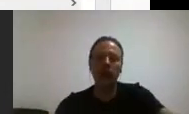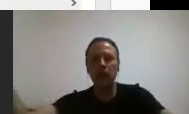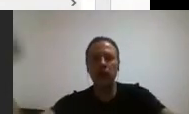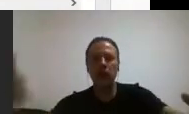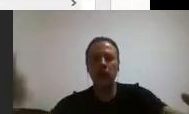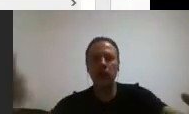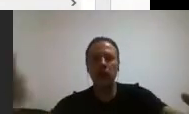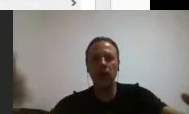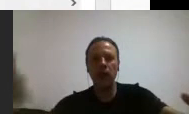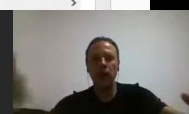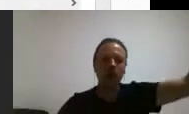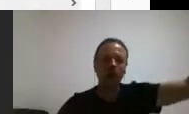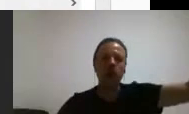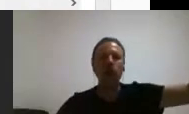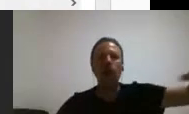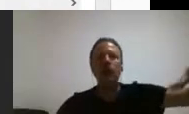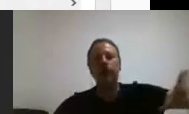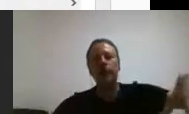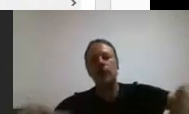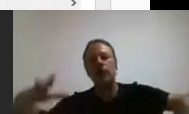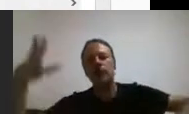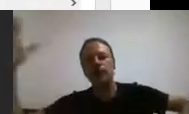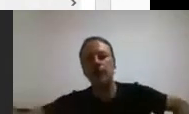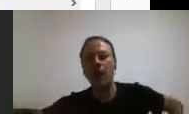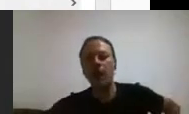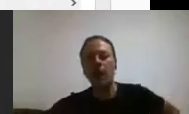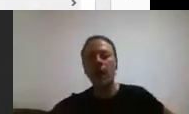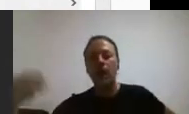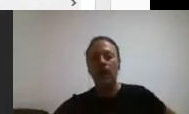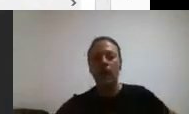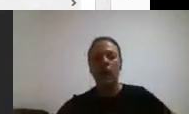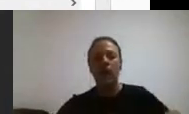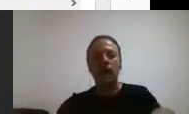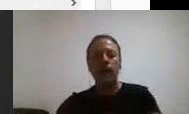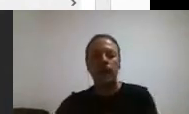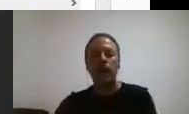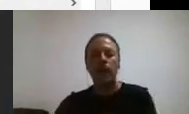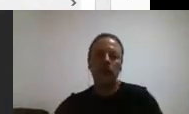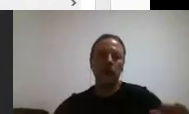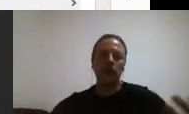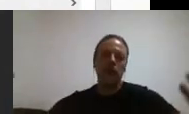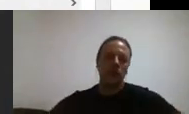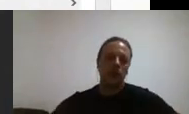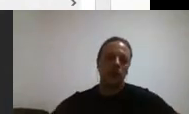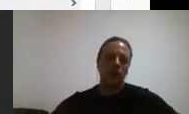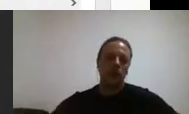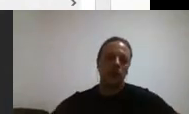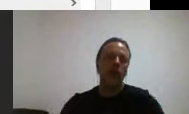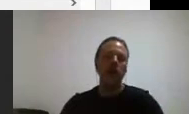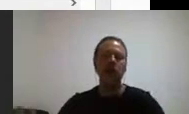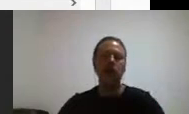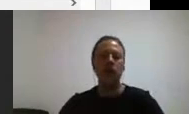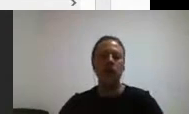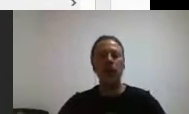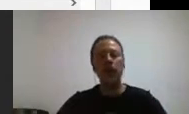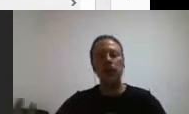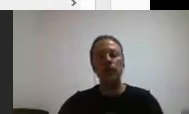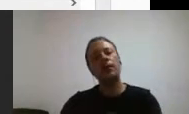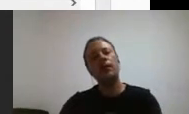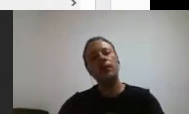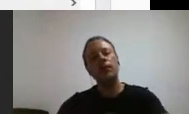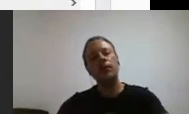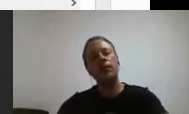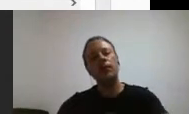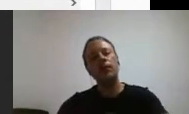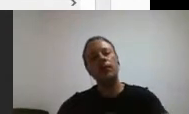característica, se é numérico, se é alfanumérico, se é decimal, né? Então eu posso tratar dar uma